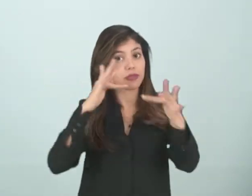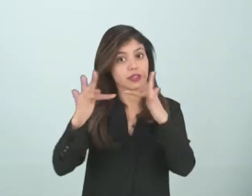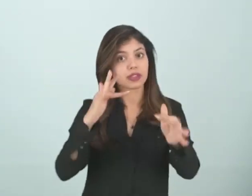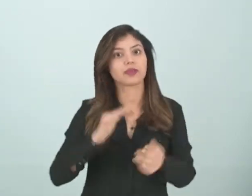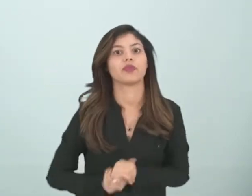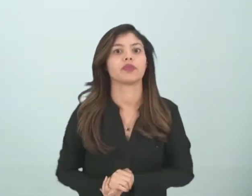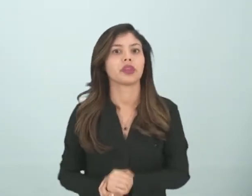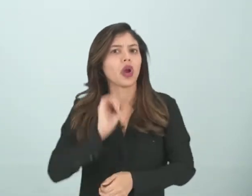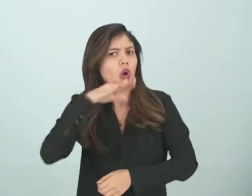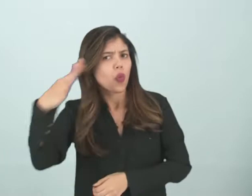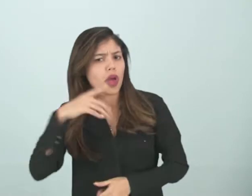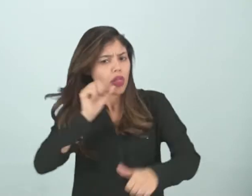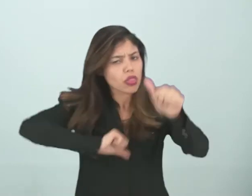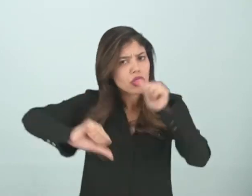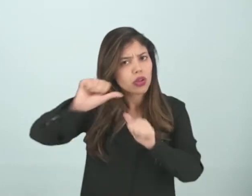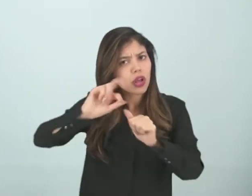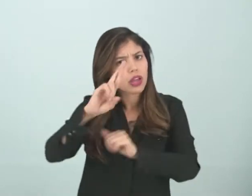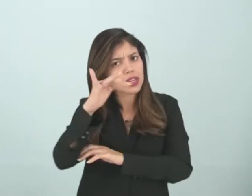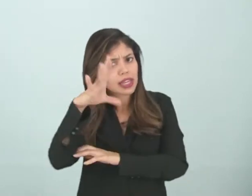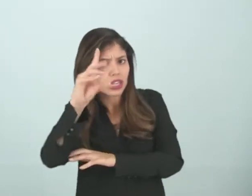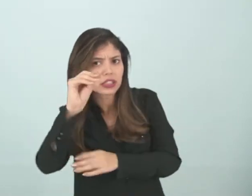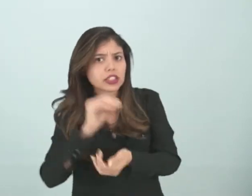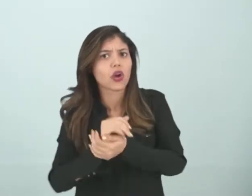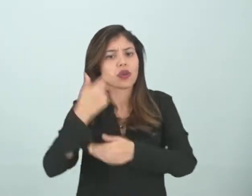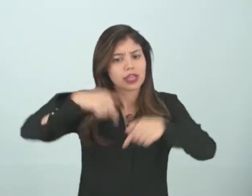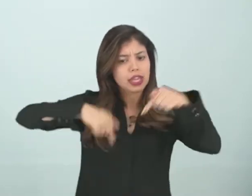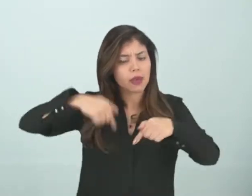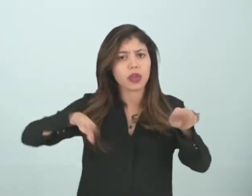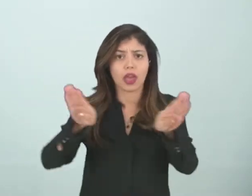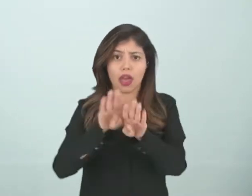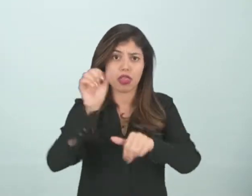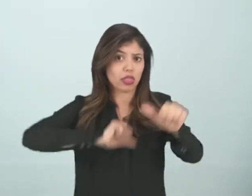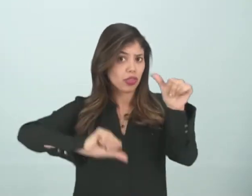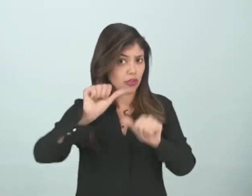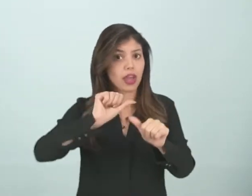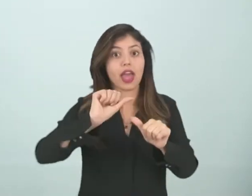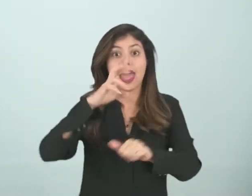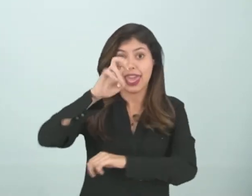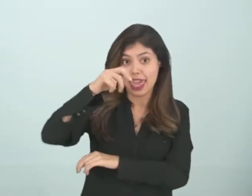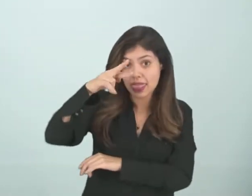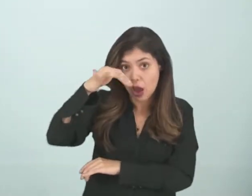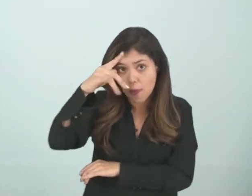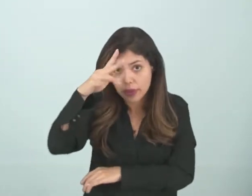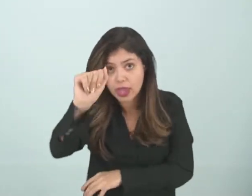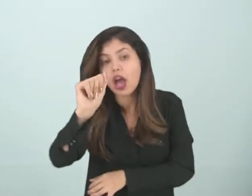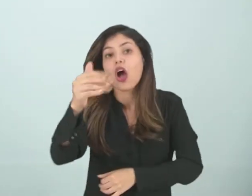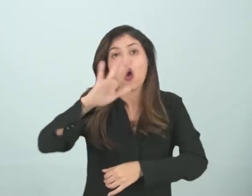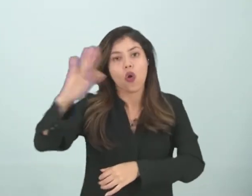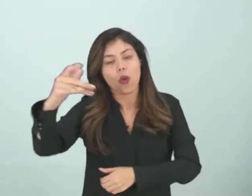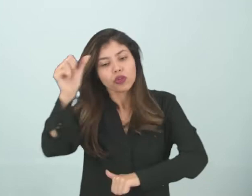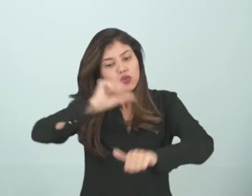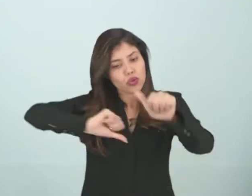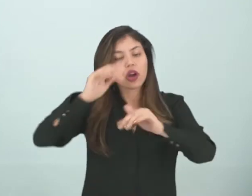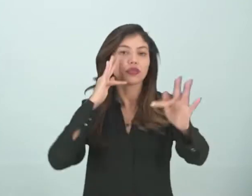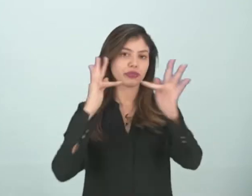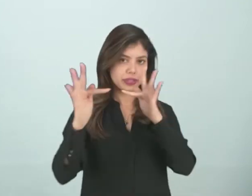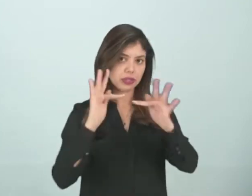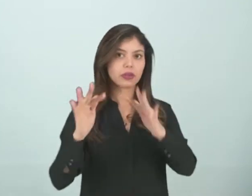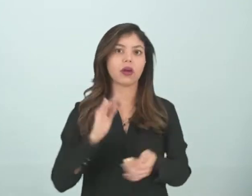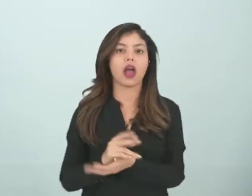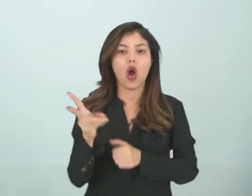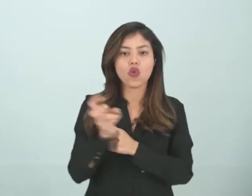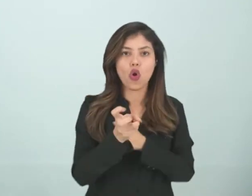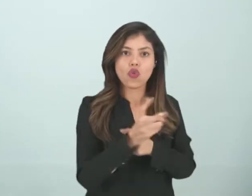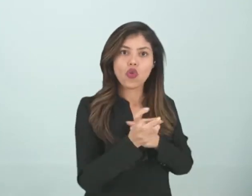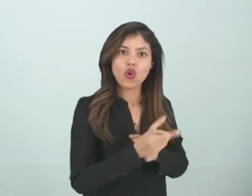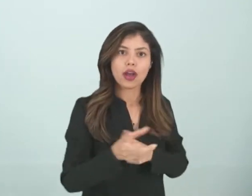a troca de calor é uma reação química, nós classificamos essa troca de calor como entalpia. Quando a substância muda de estado físico, ela absorve